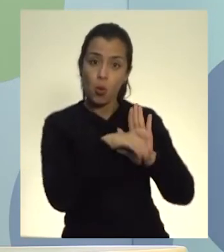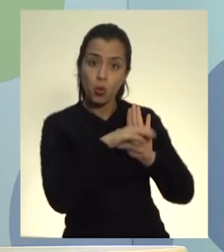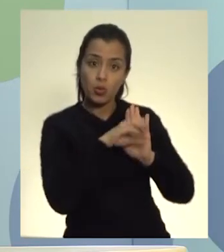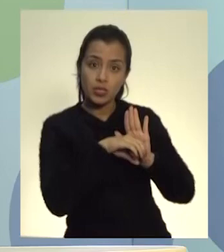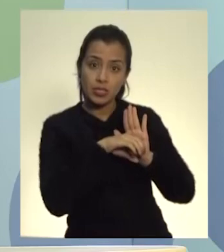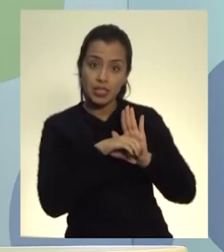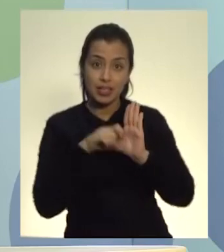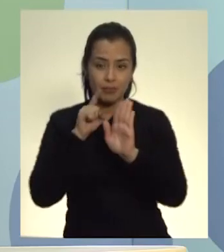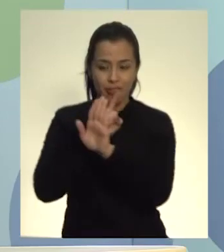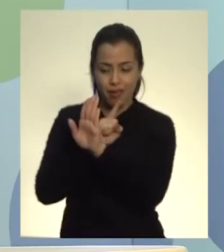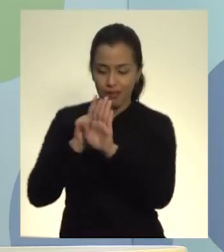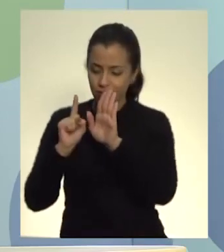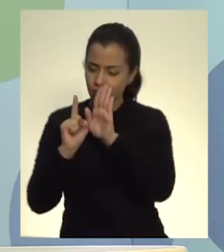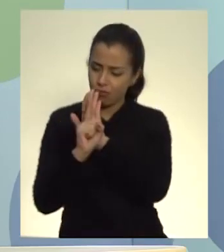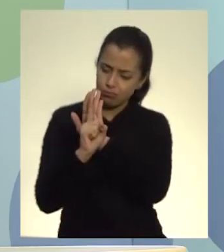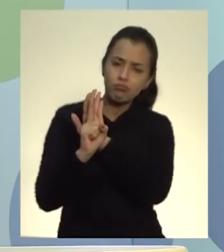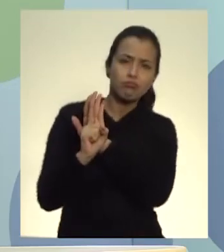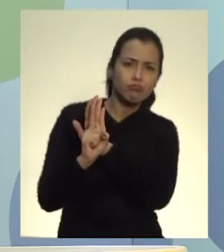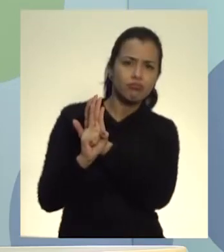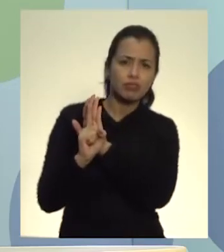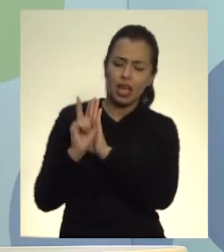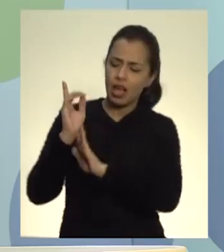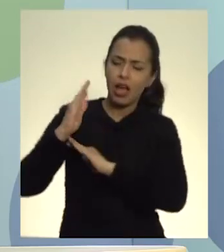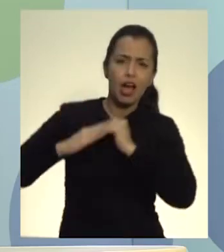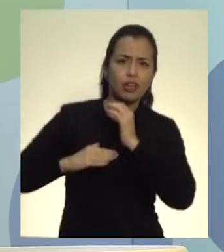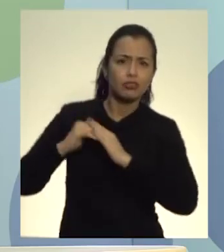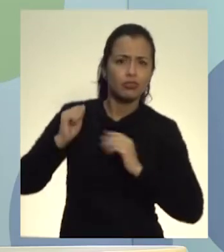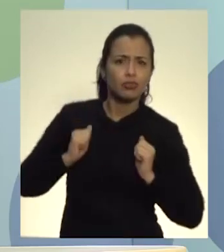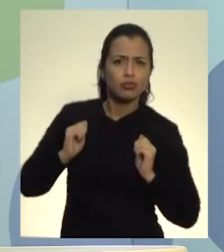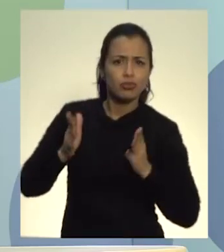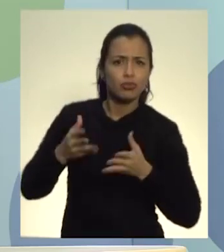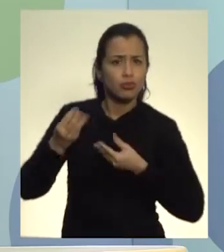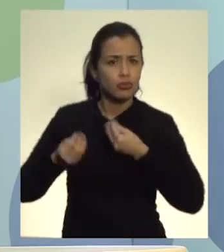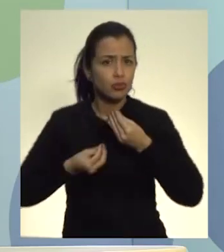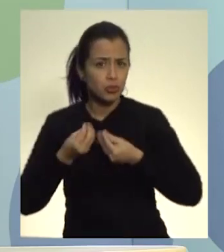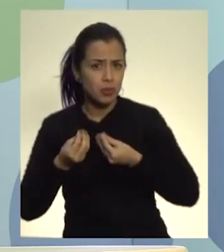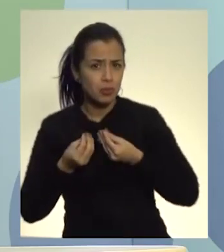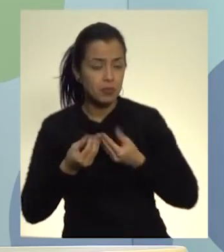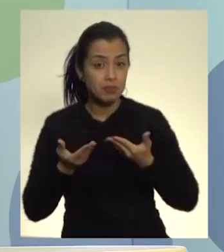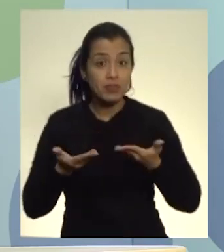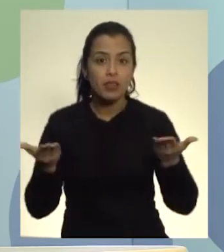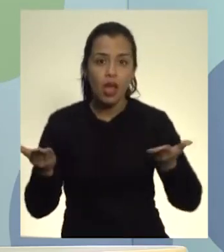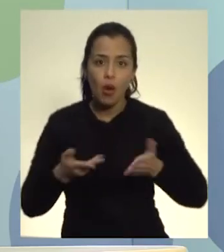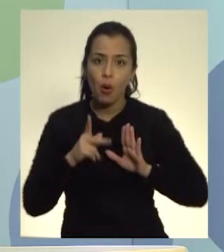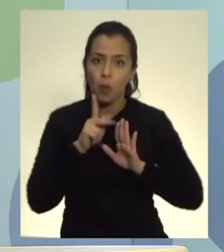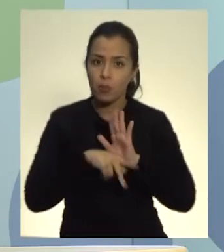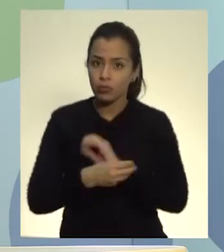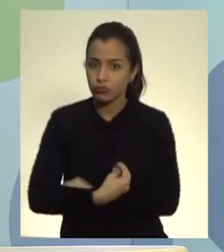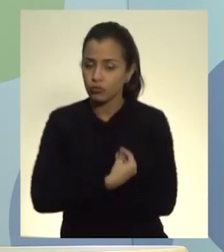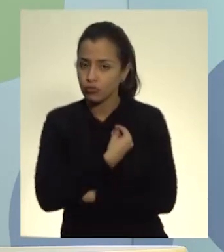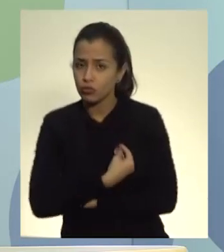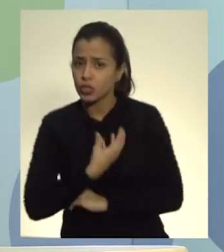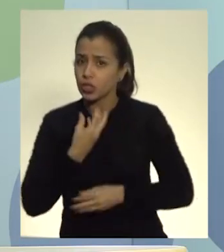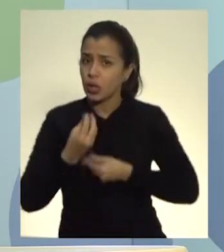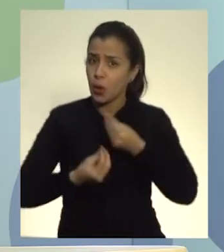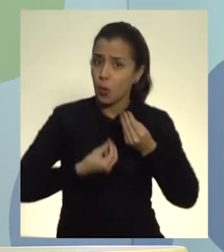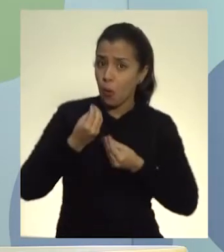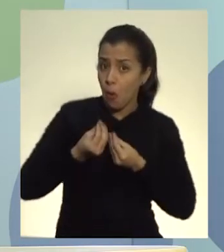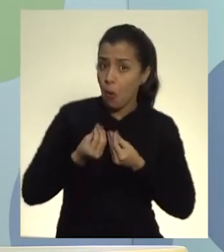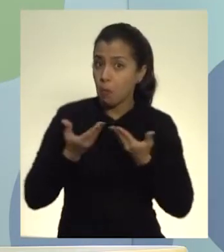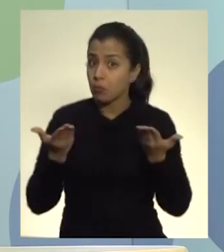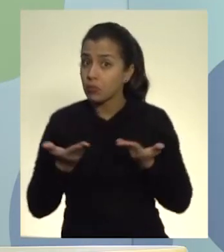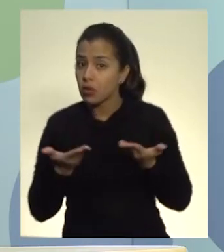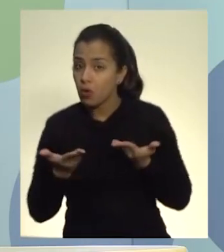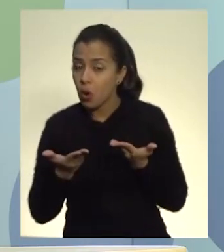atitudes protagonistas, e agora a gente retomou o projeto de vida, olhou o sonho de vocês, para a